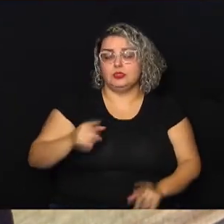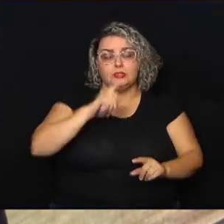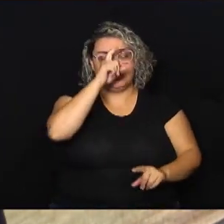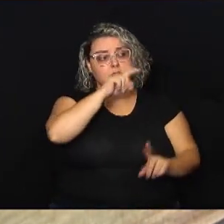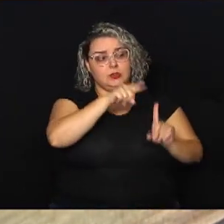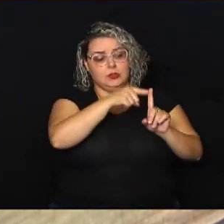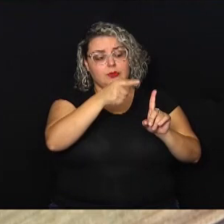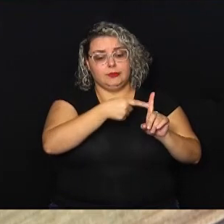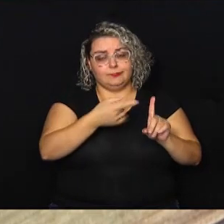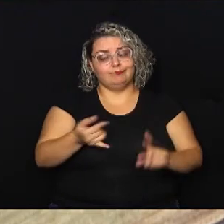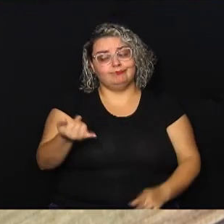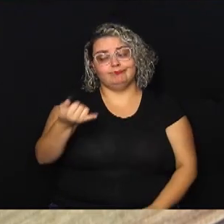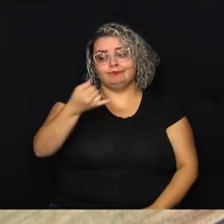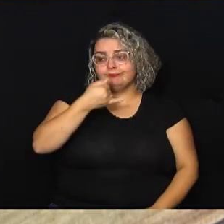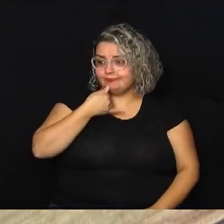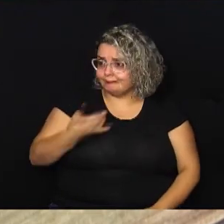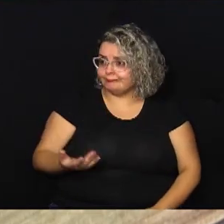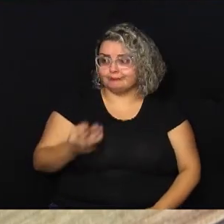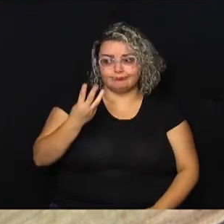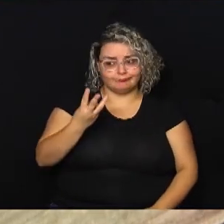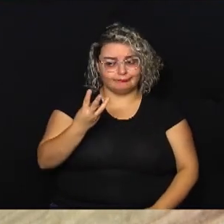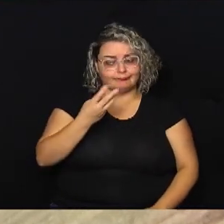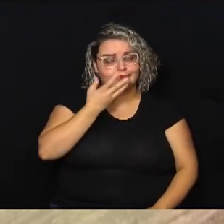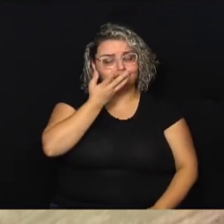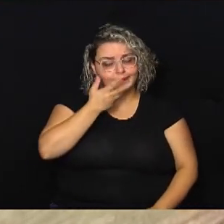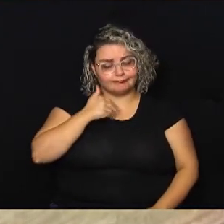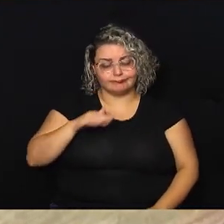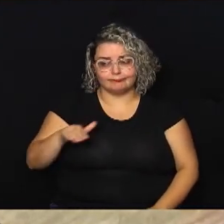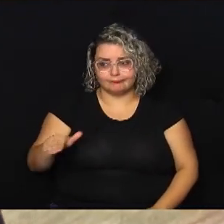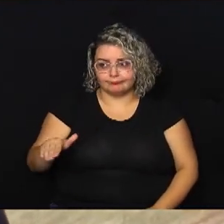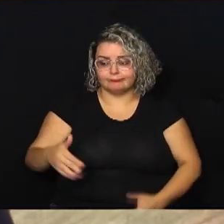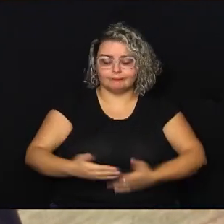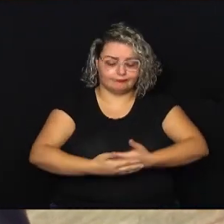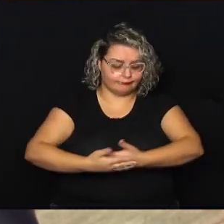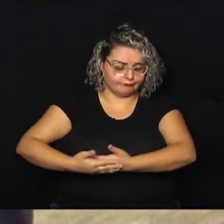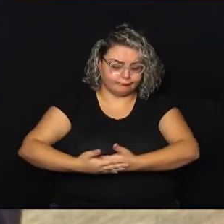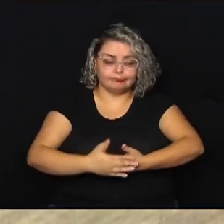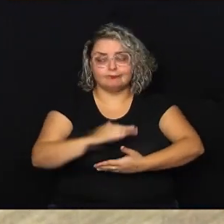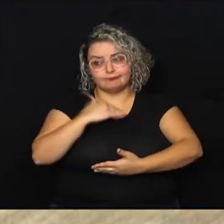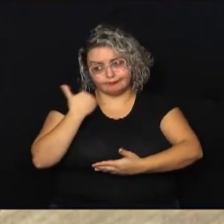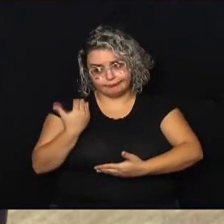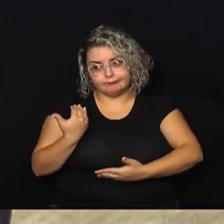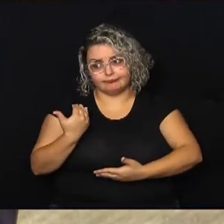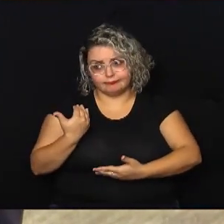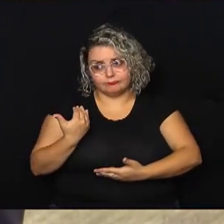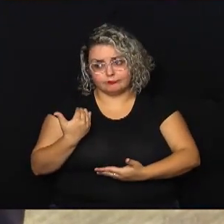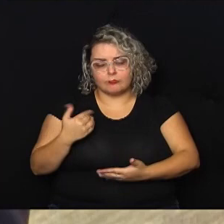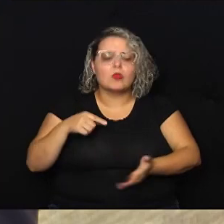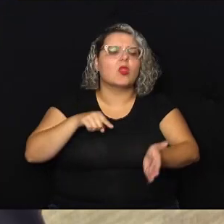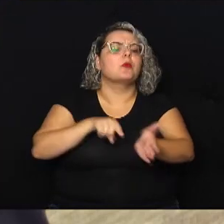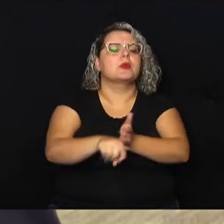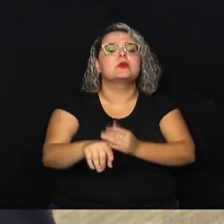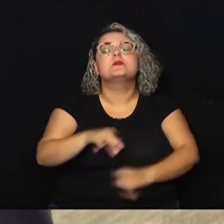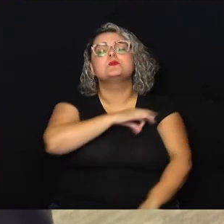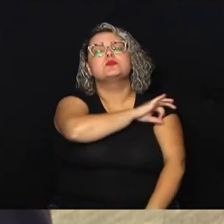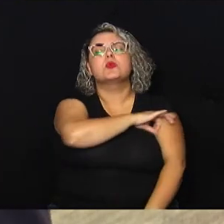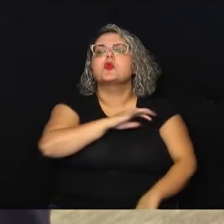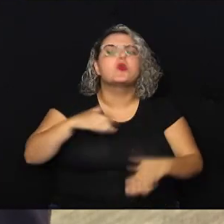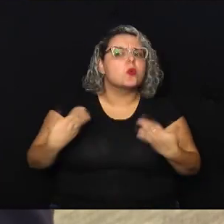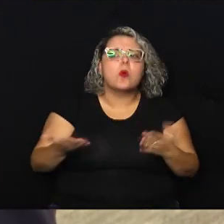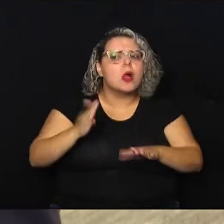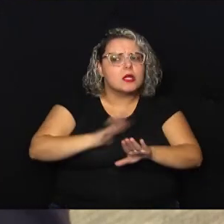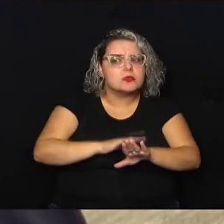que infelizmente 3 crianças foram a óbito na maternidade, e nós questionamos a Prefeitura quais são as medidas que estão